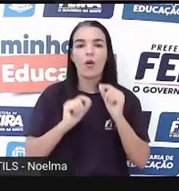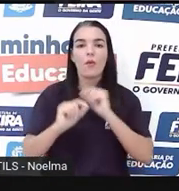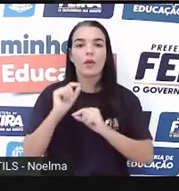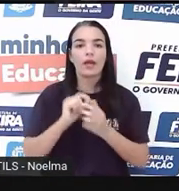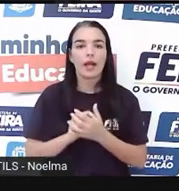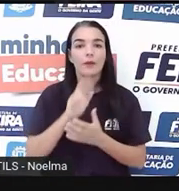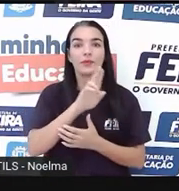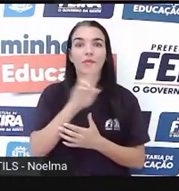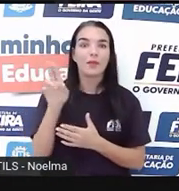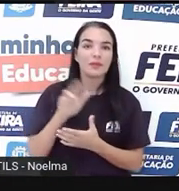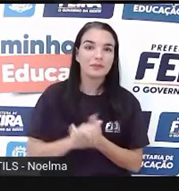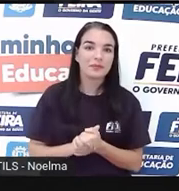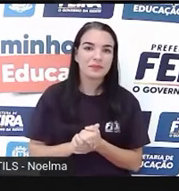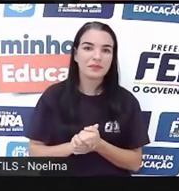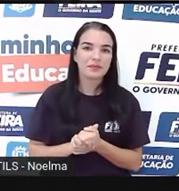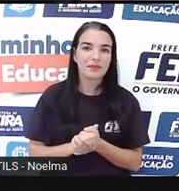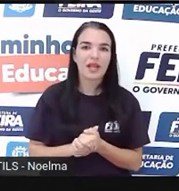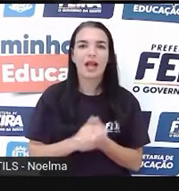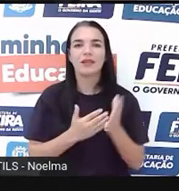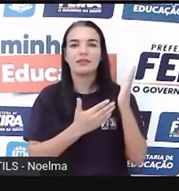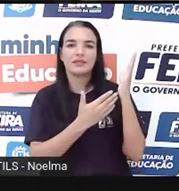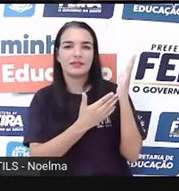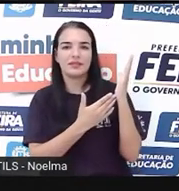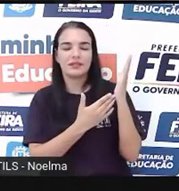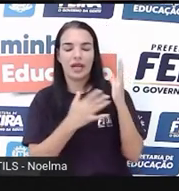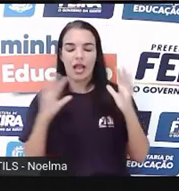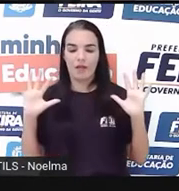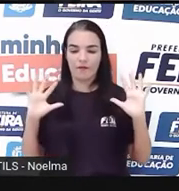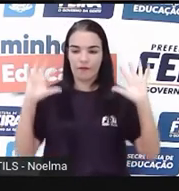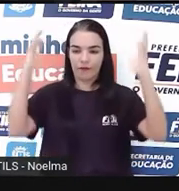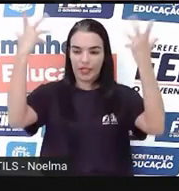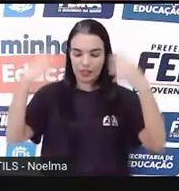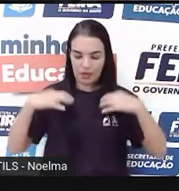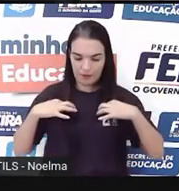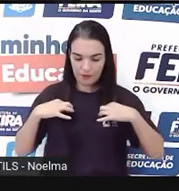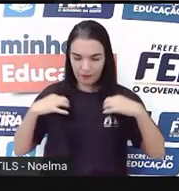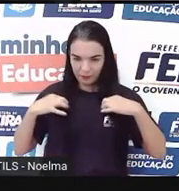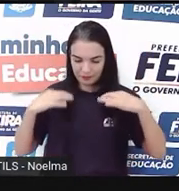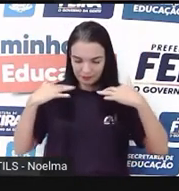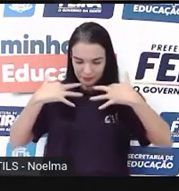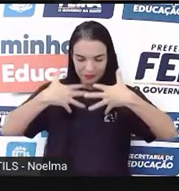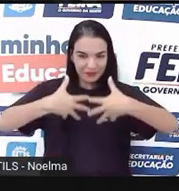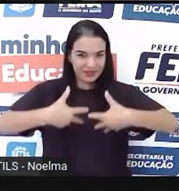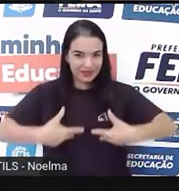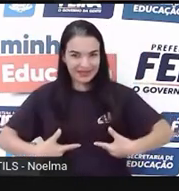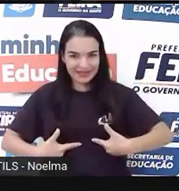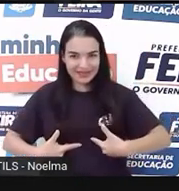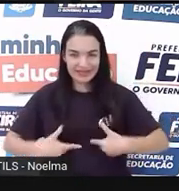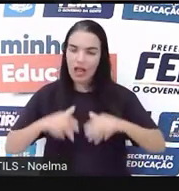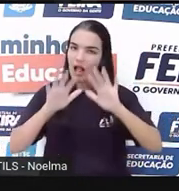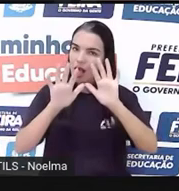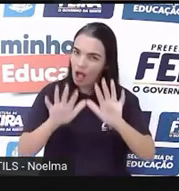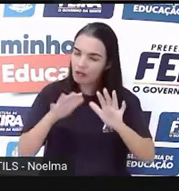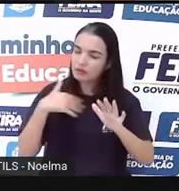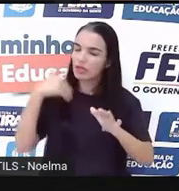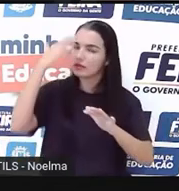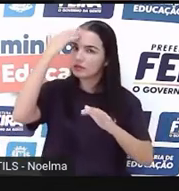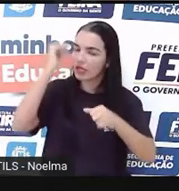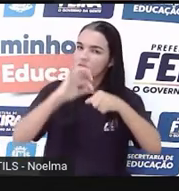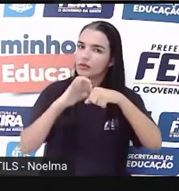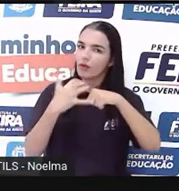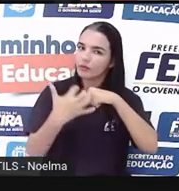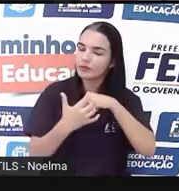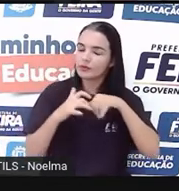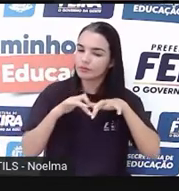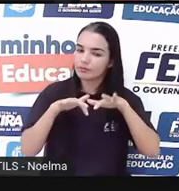vai se chamar Costume Party, festa fantasia. É claro que nós estamos em tempos de pandemia. Não podemos